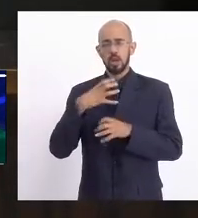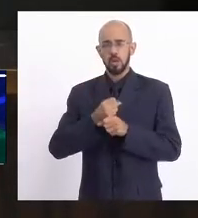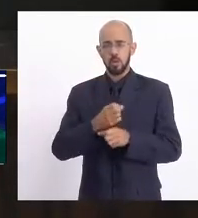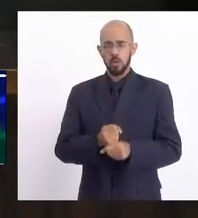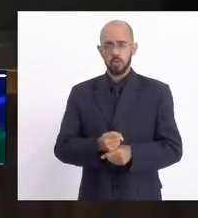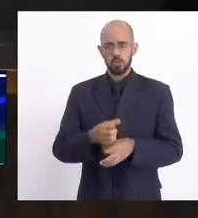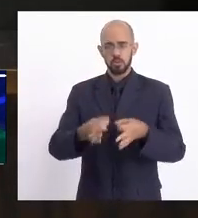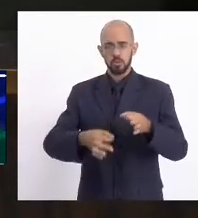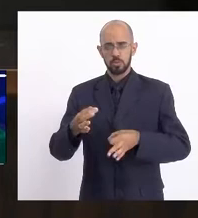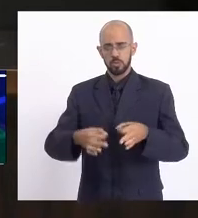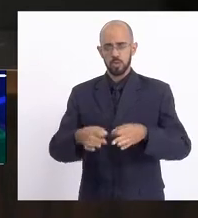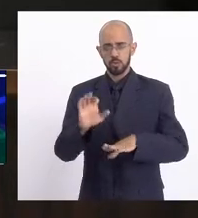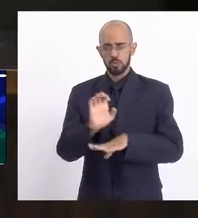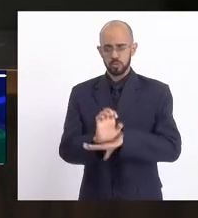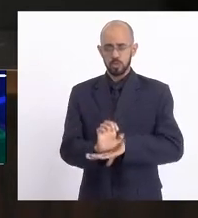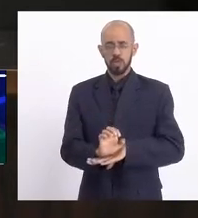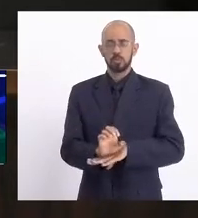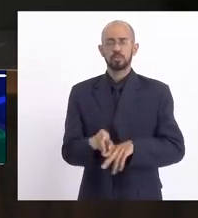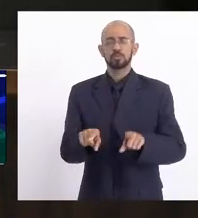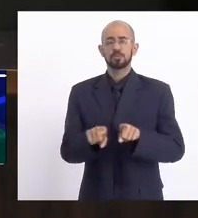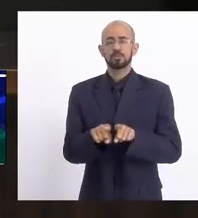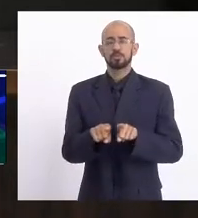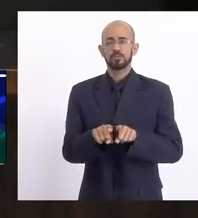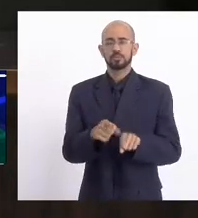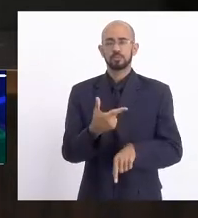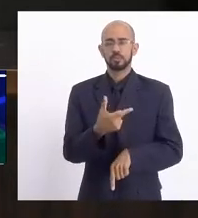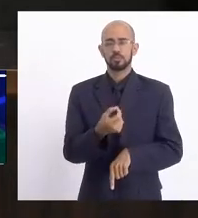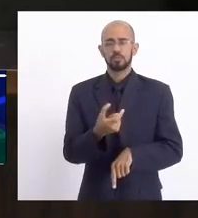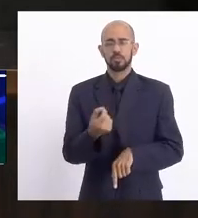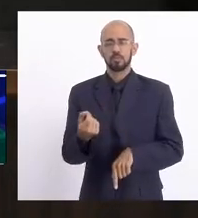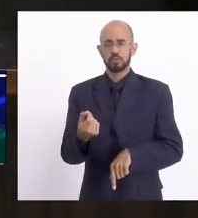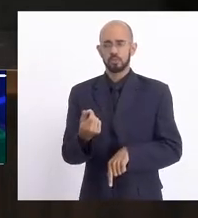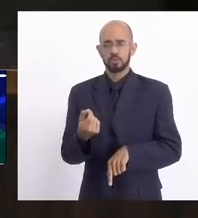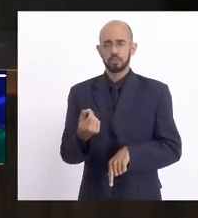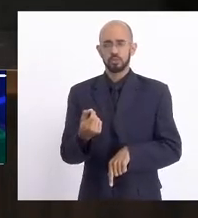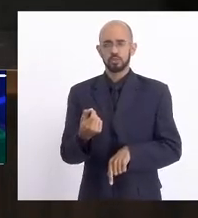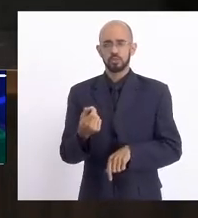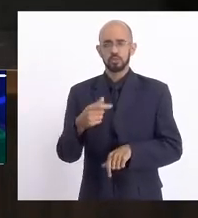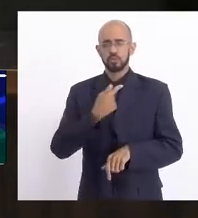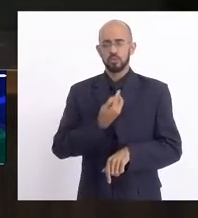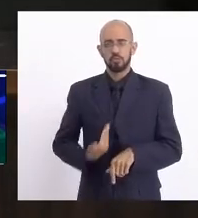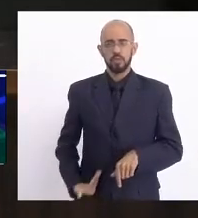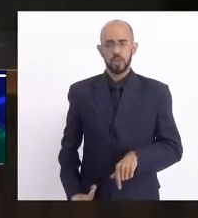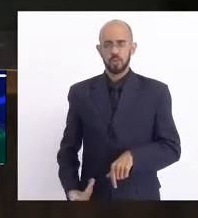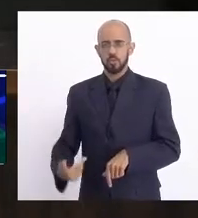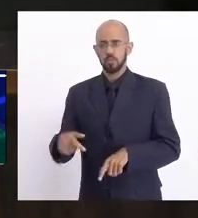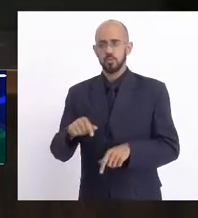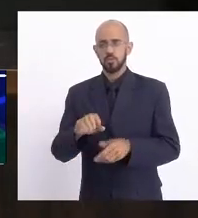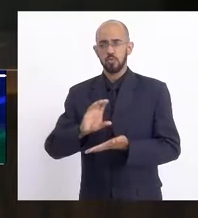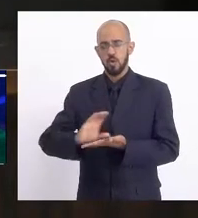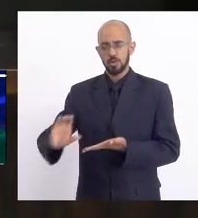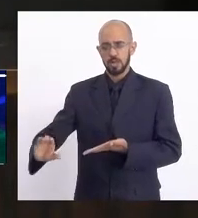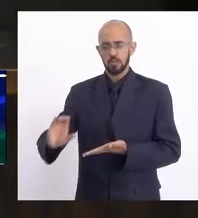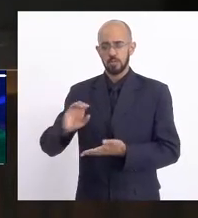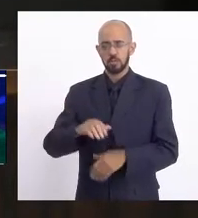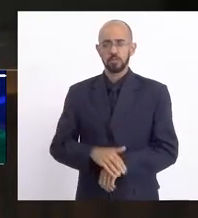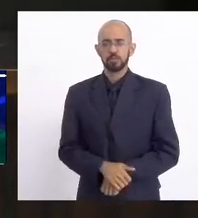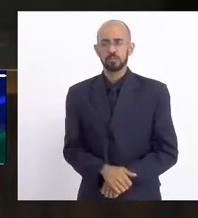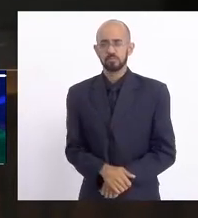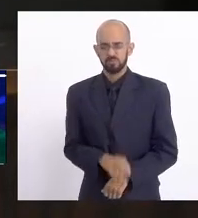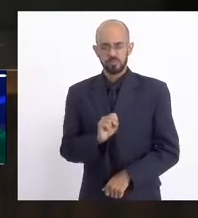Estado, a conta de 2020 de governo e o orçamento,